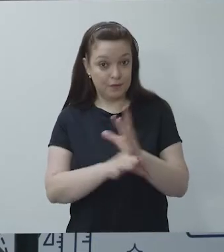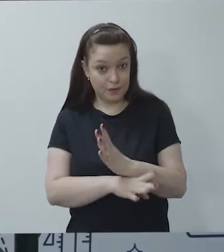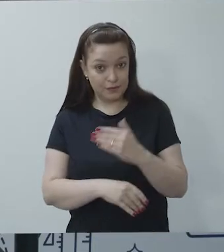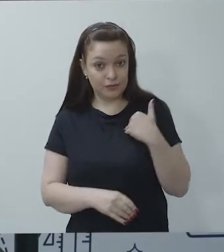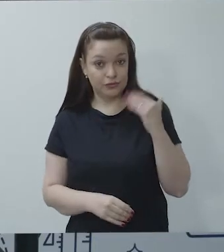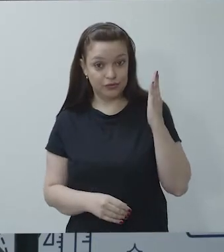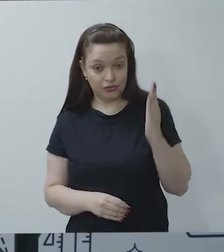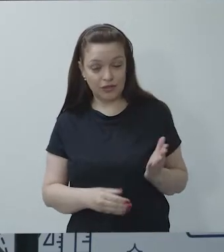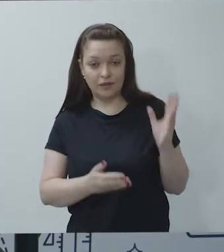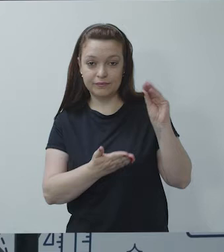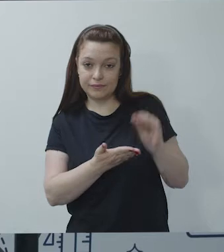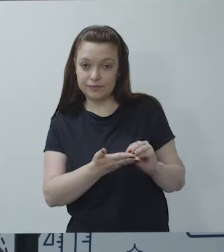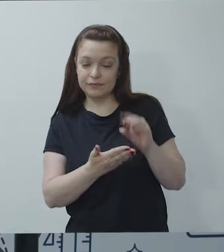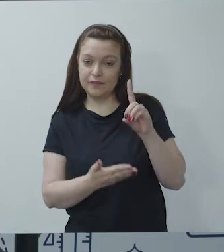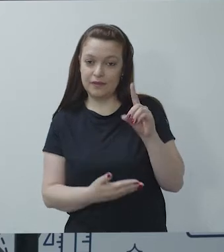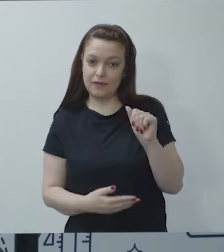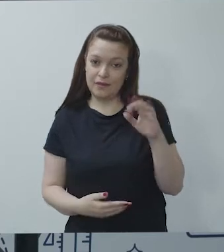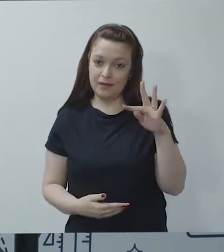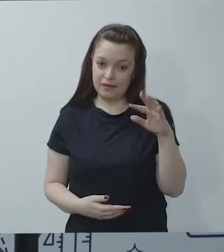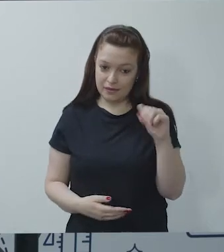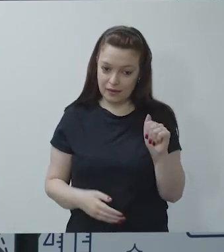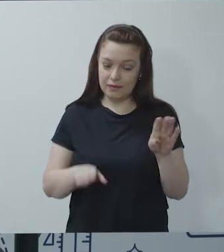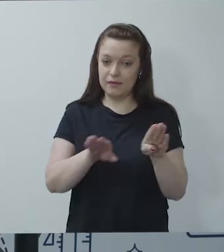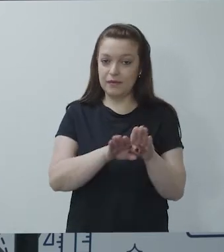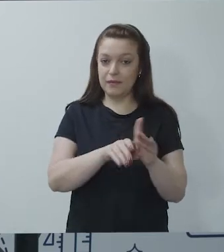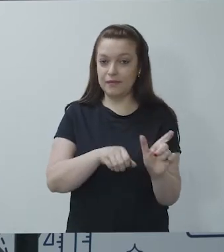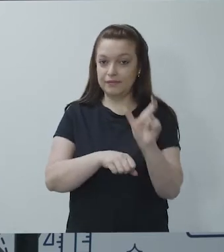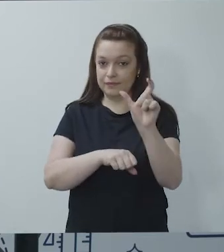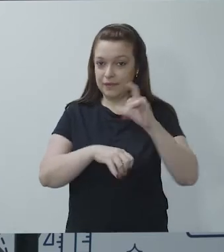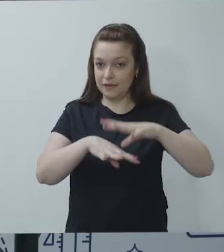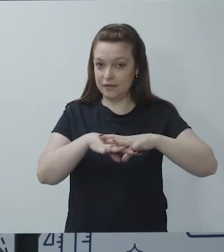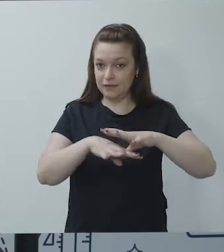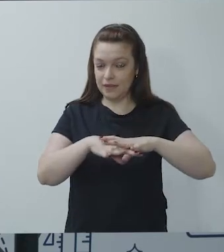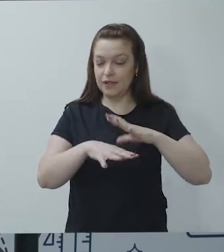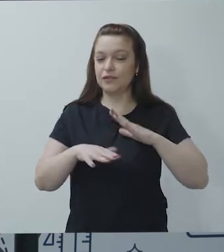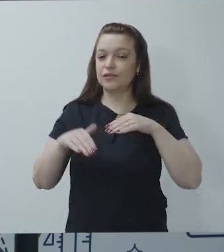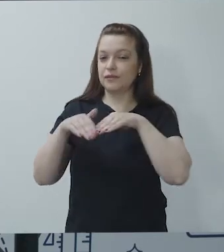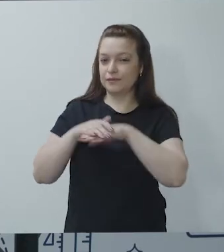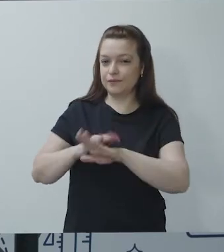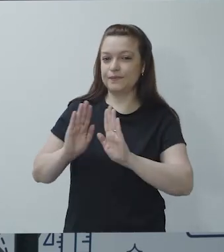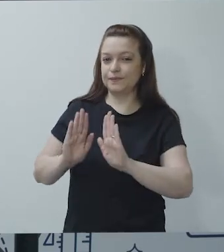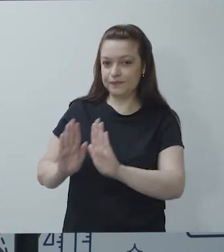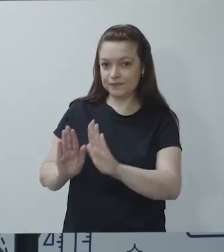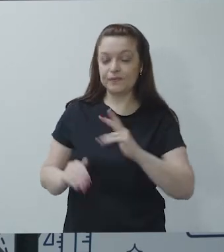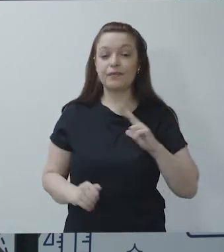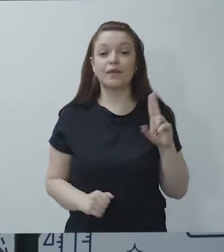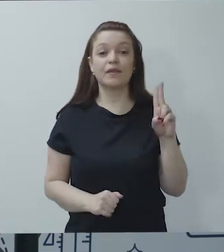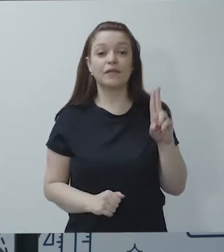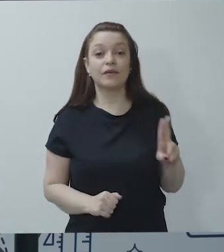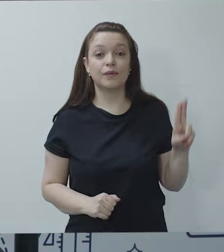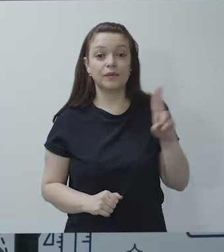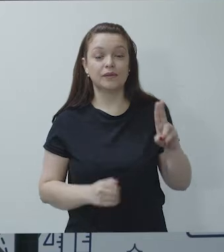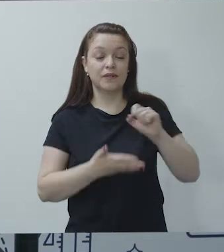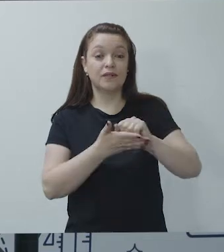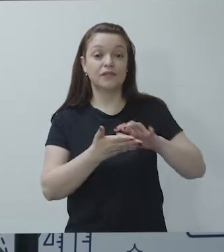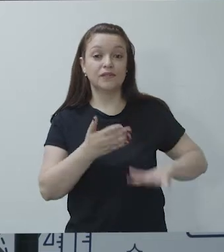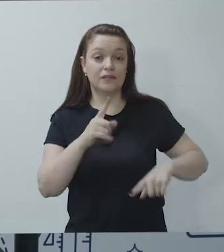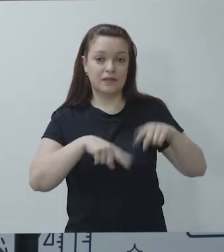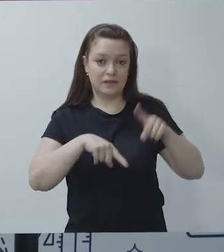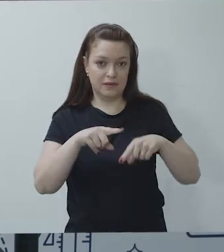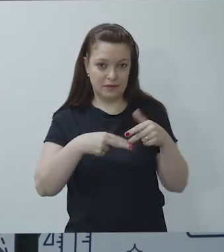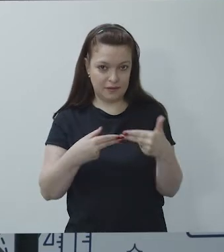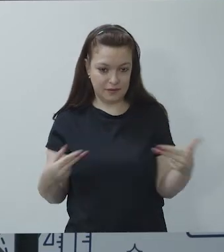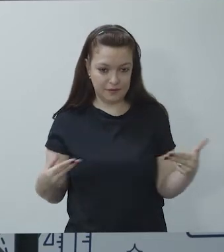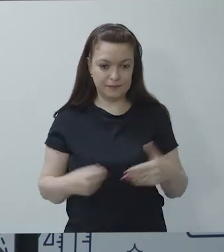Colocaram no caderno, então, a data e a palavra matemática? Deixem aí do lado que daqui a pouquinho a gente vai usar para fazer as tarefas, ok? Então,